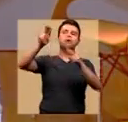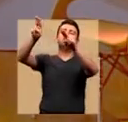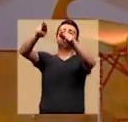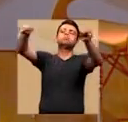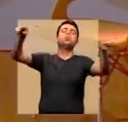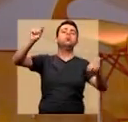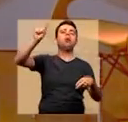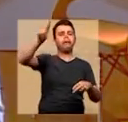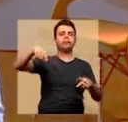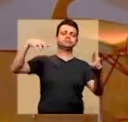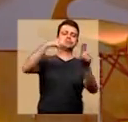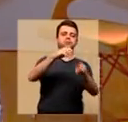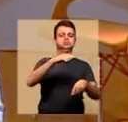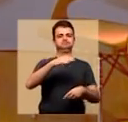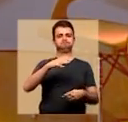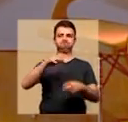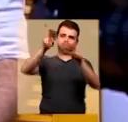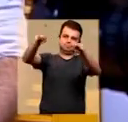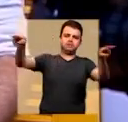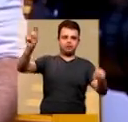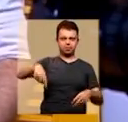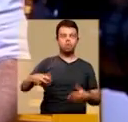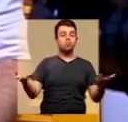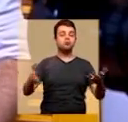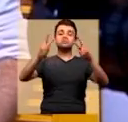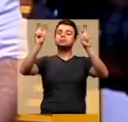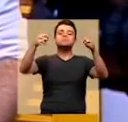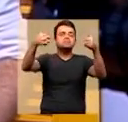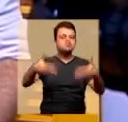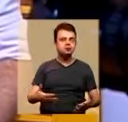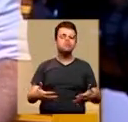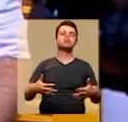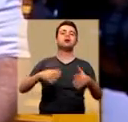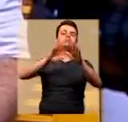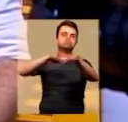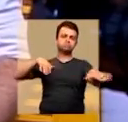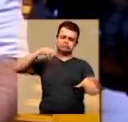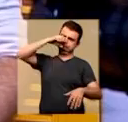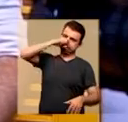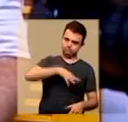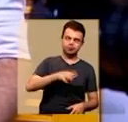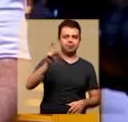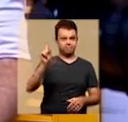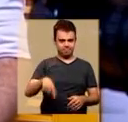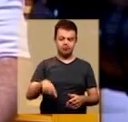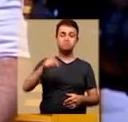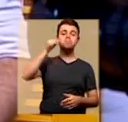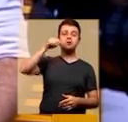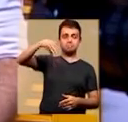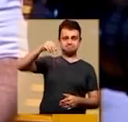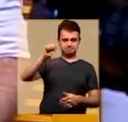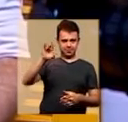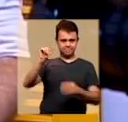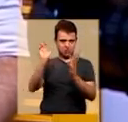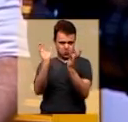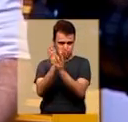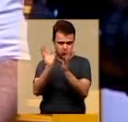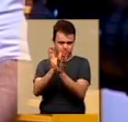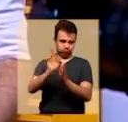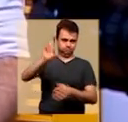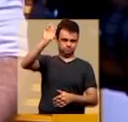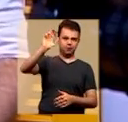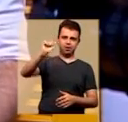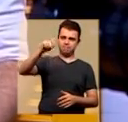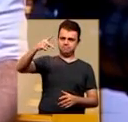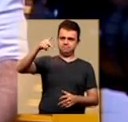estão ocupadas com vítimas de acidentes. Nesse ponto de vista, vamos falar sobre violência no trânsito. Para Márcia Cambiage, da